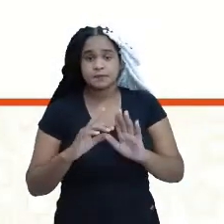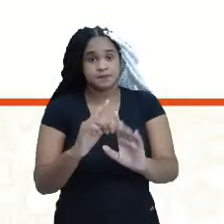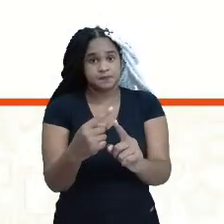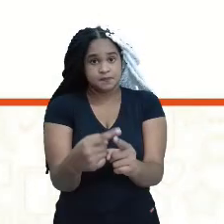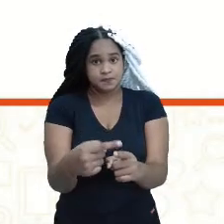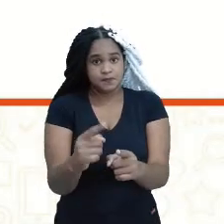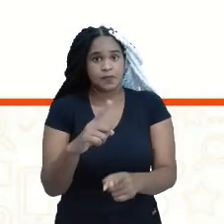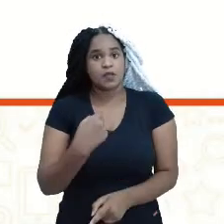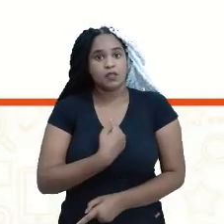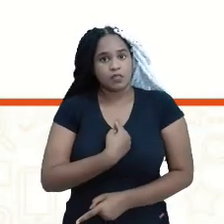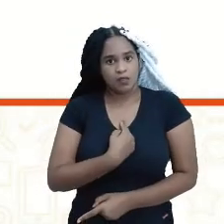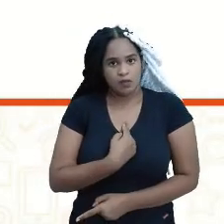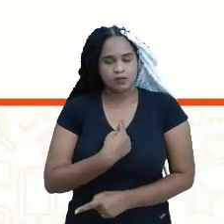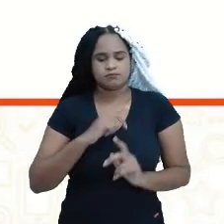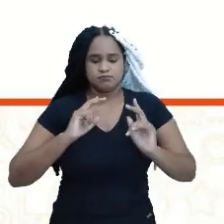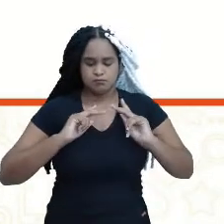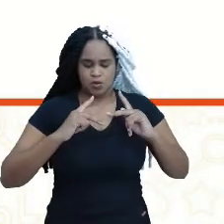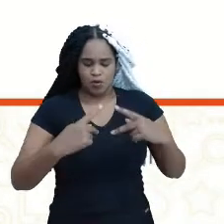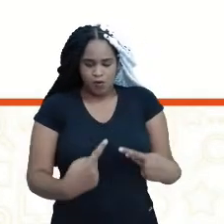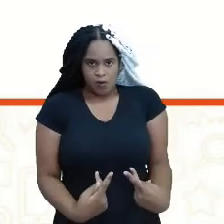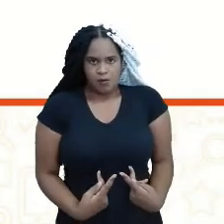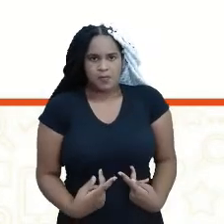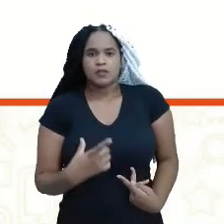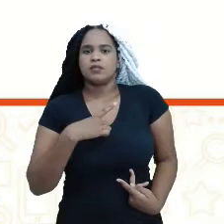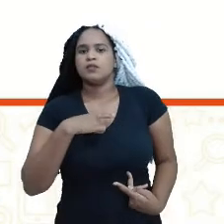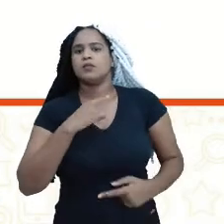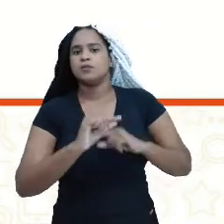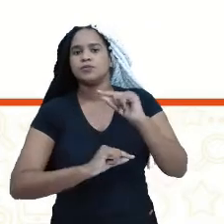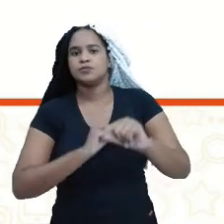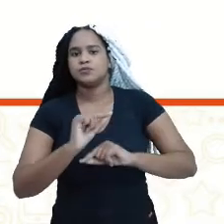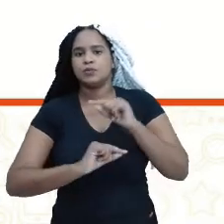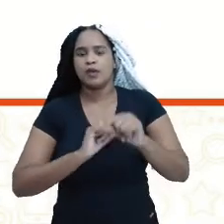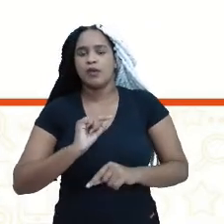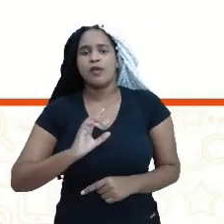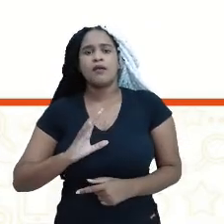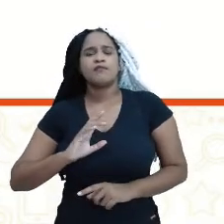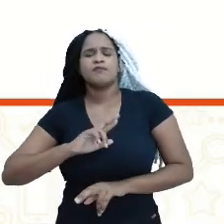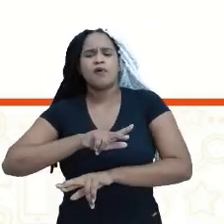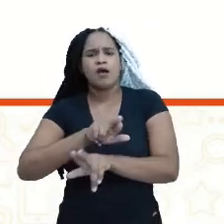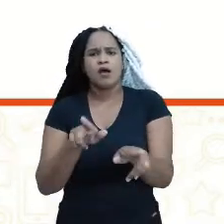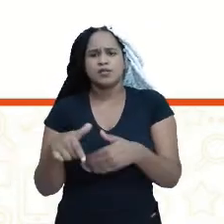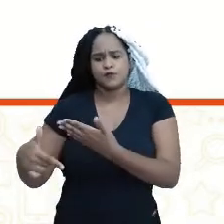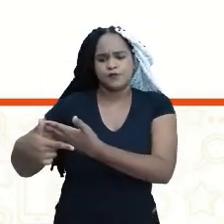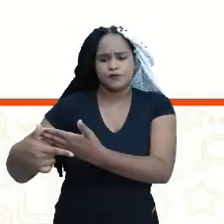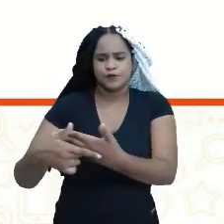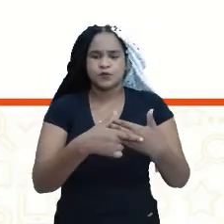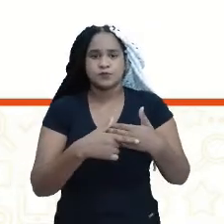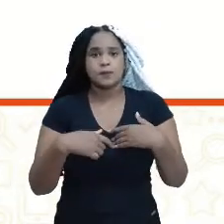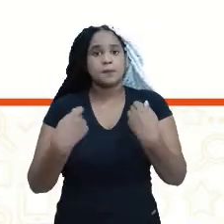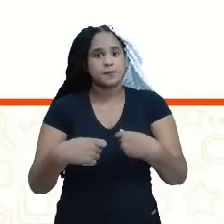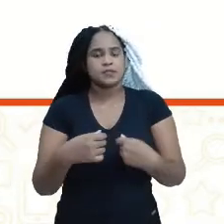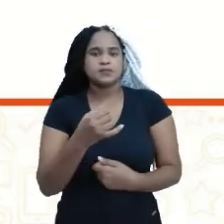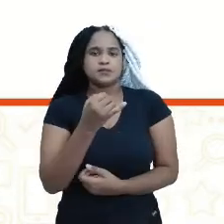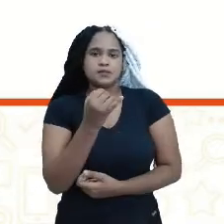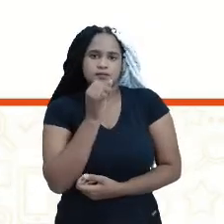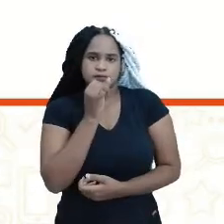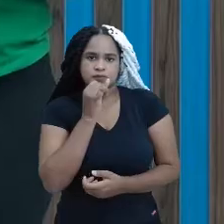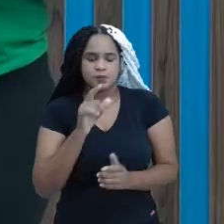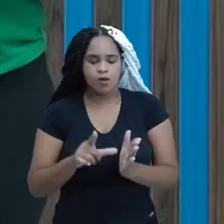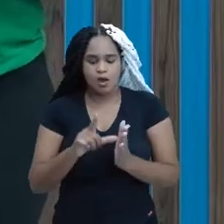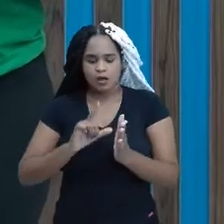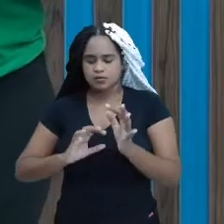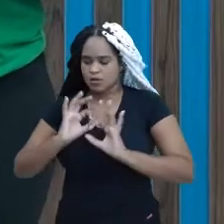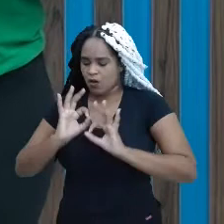somos seres de várias atividades e atribuições. Então você se planeja para sentar ali com o seu